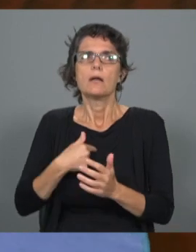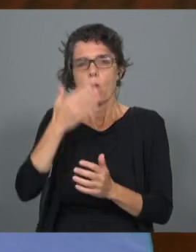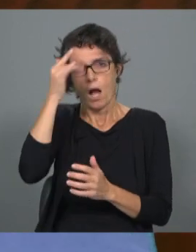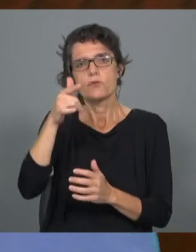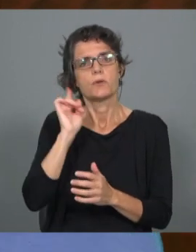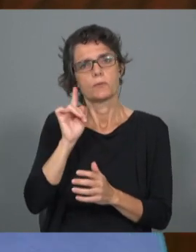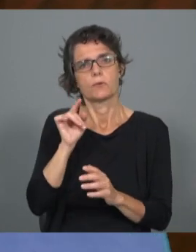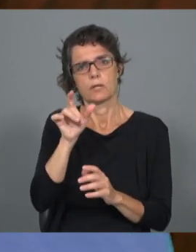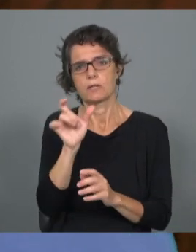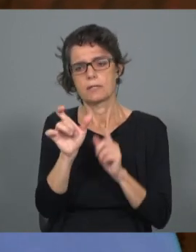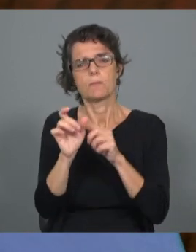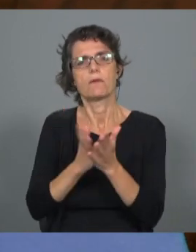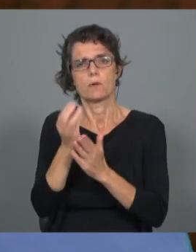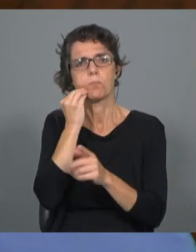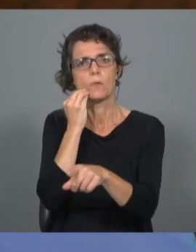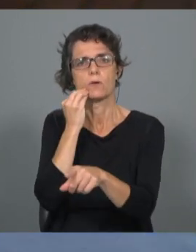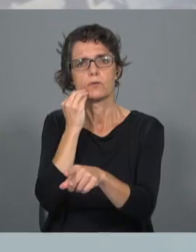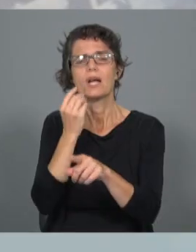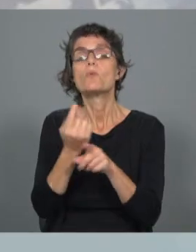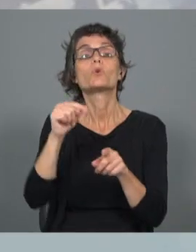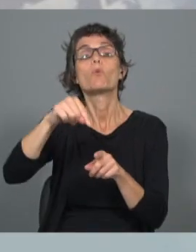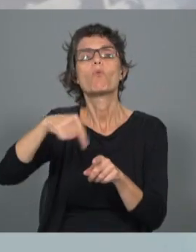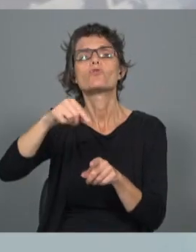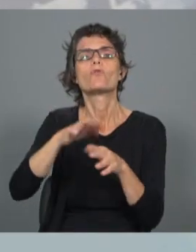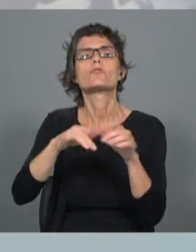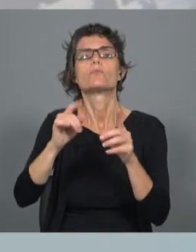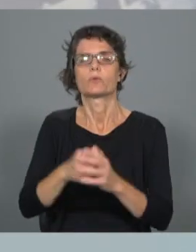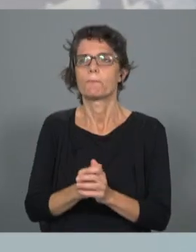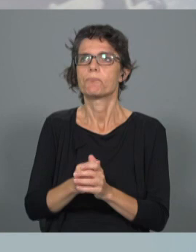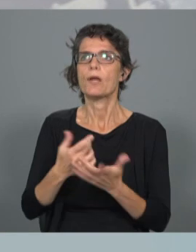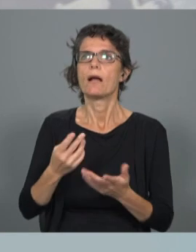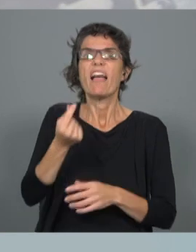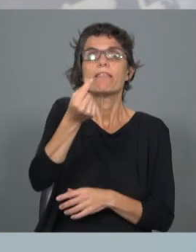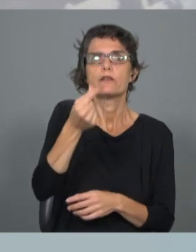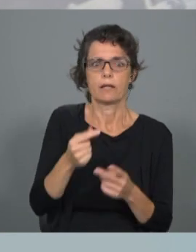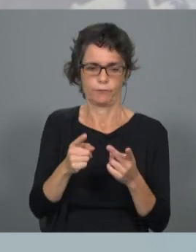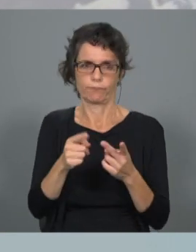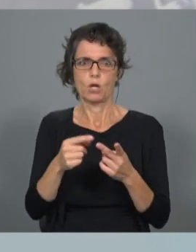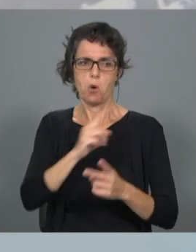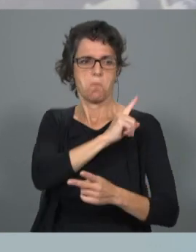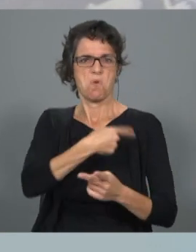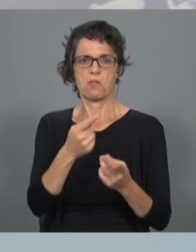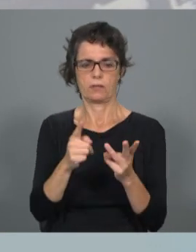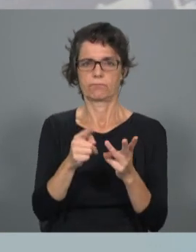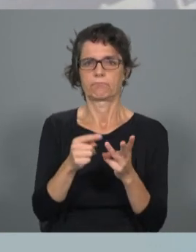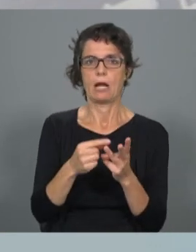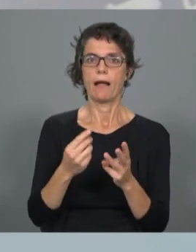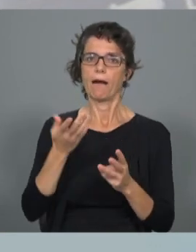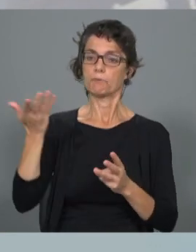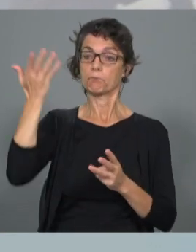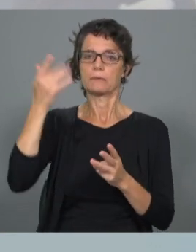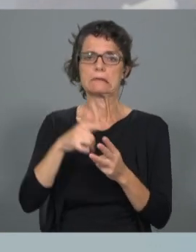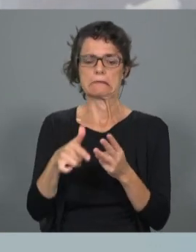hoje pegamos-nos a muita coisa que não interessa. O prestígio, o dinheiro, o poder, e até temos confusão justamente desta